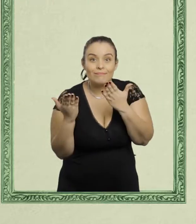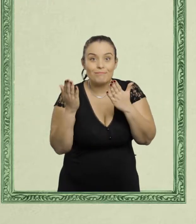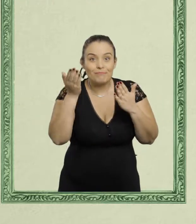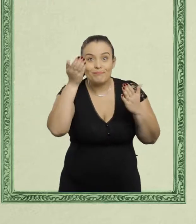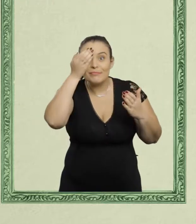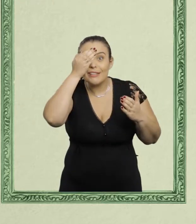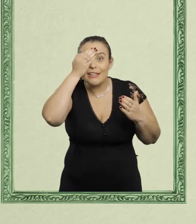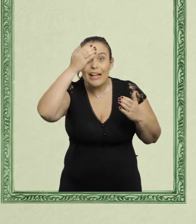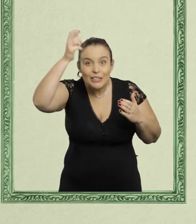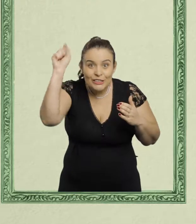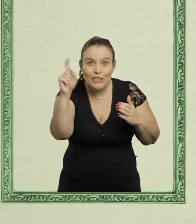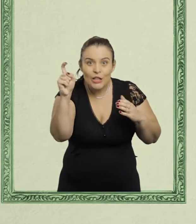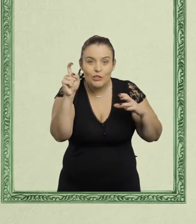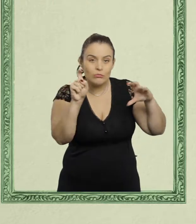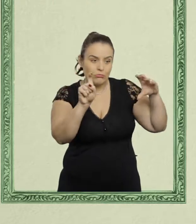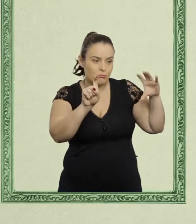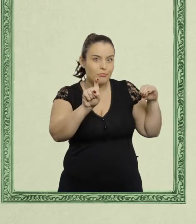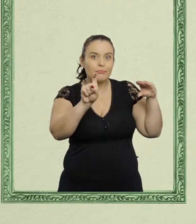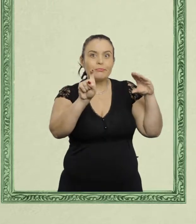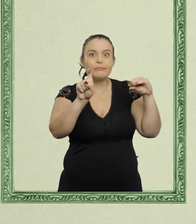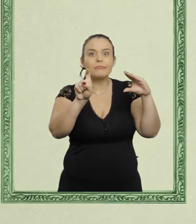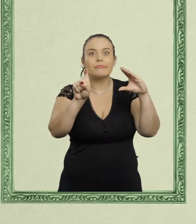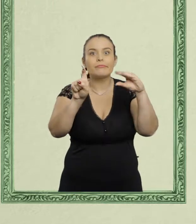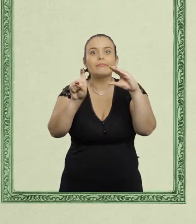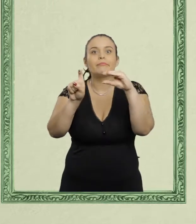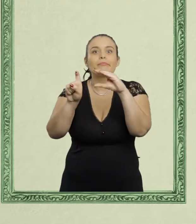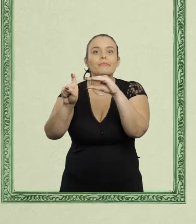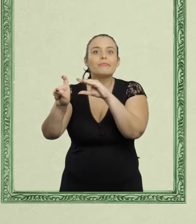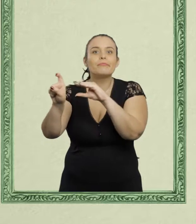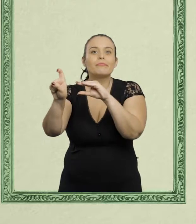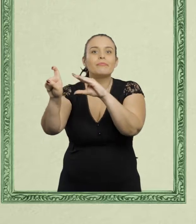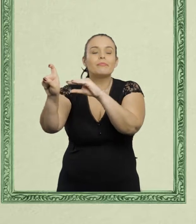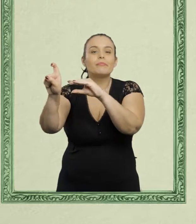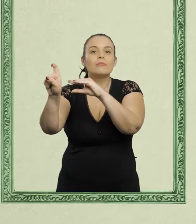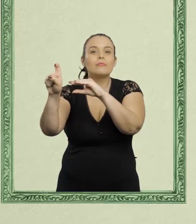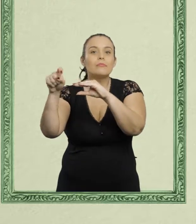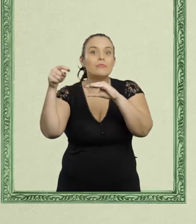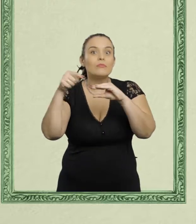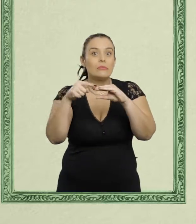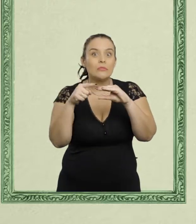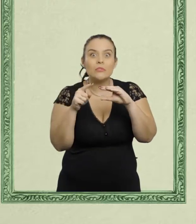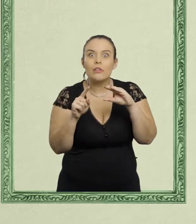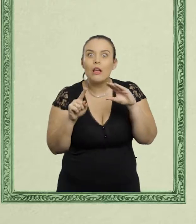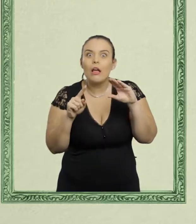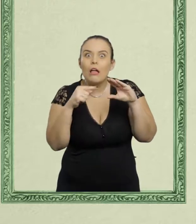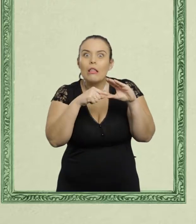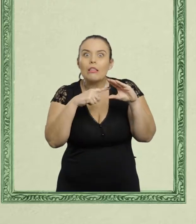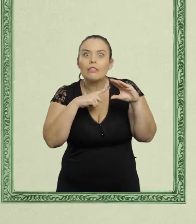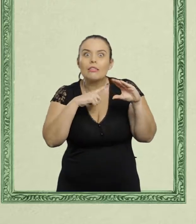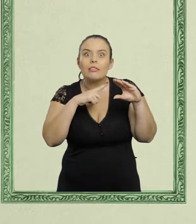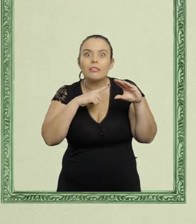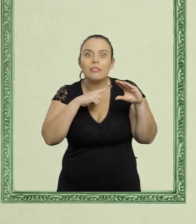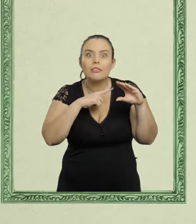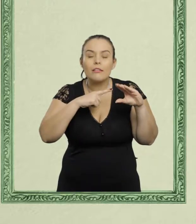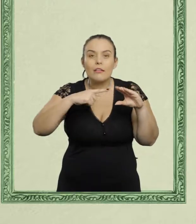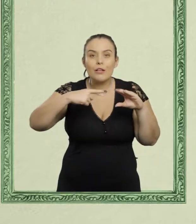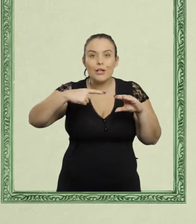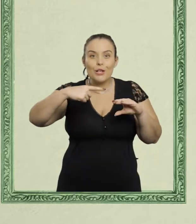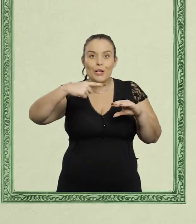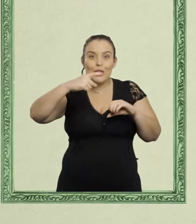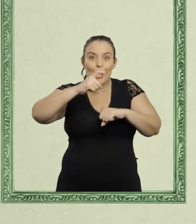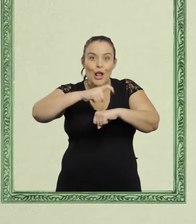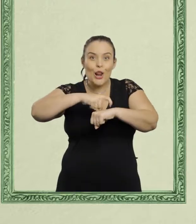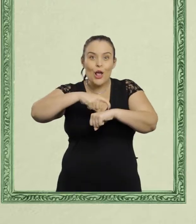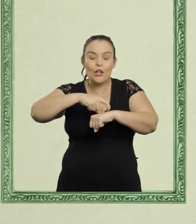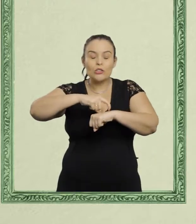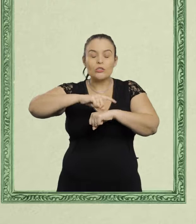seguir o pirata. O crocodilo já teria conseguido comer Gancho se não fosse o relógio. O relógio